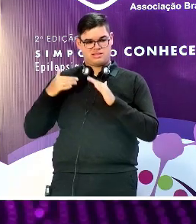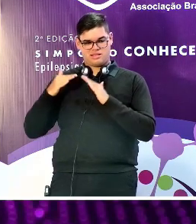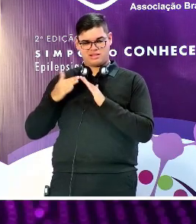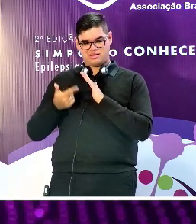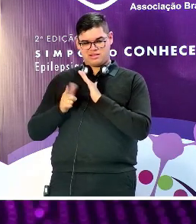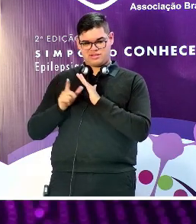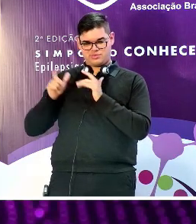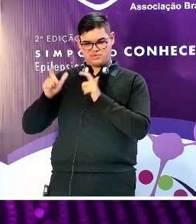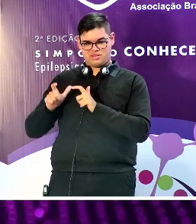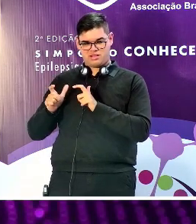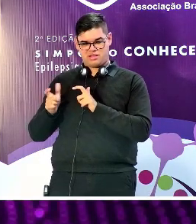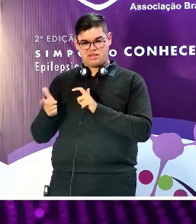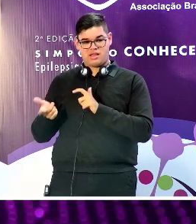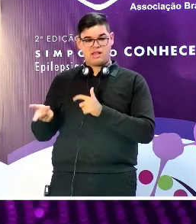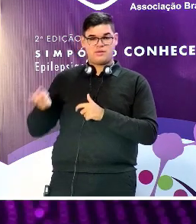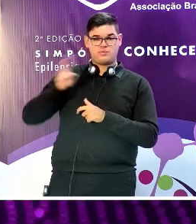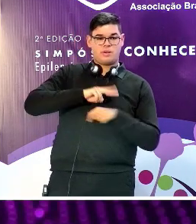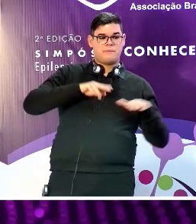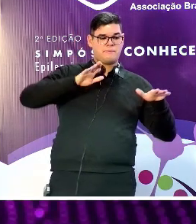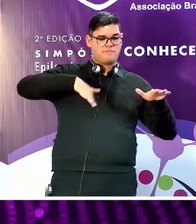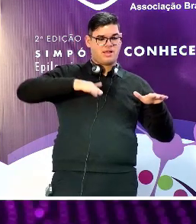ligar esse vídeo. Esse vídeo é mais...